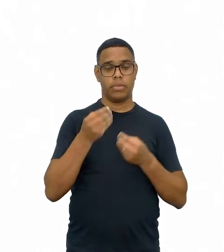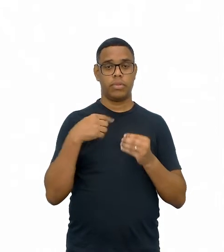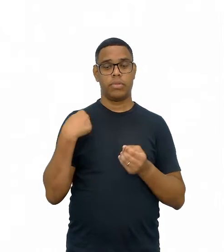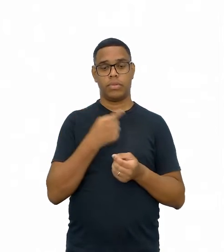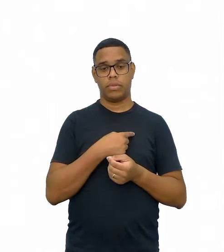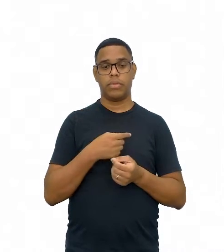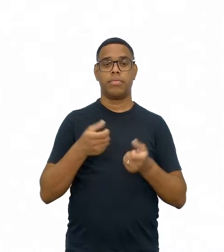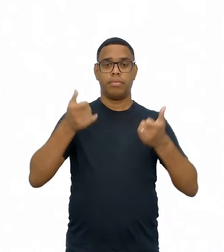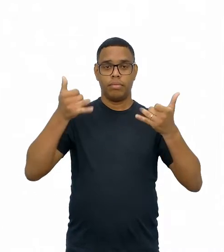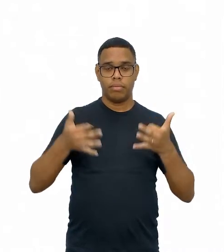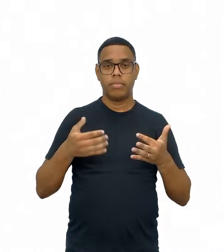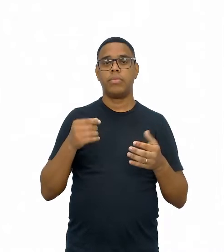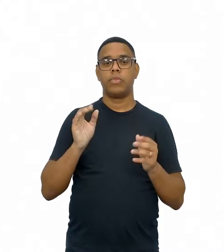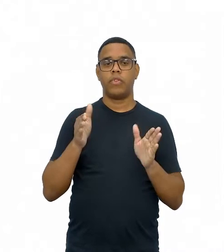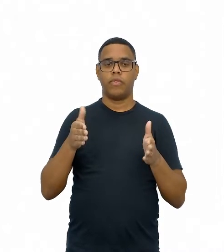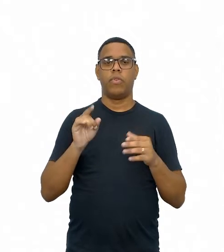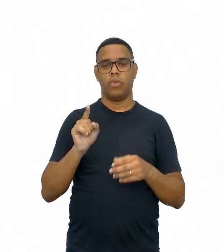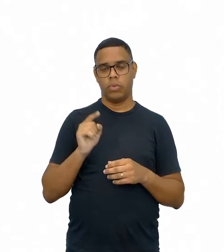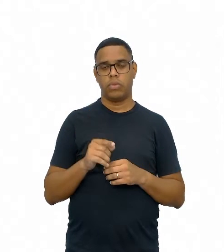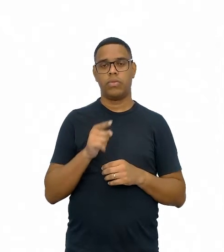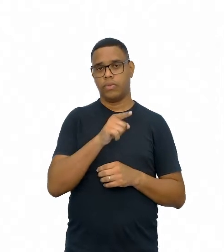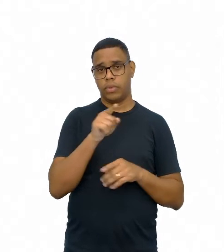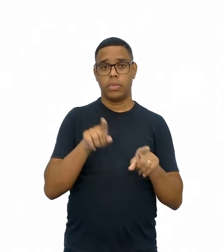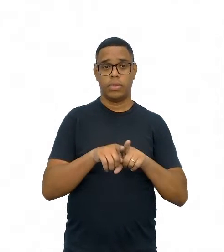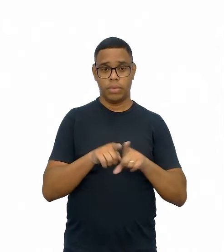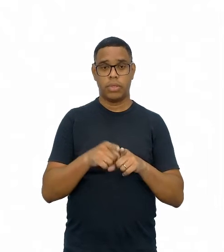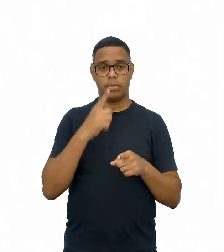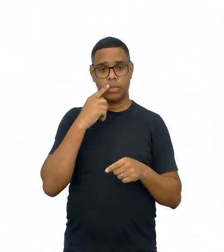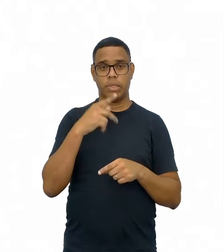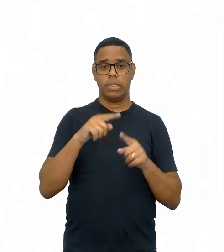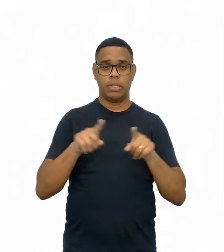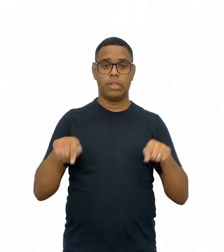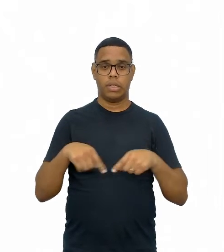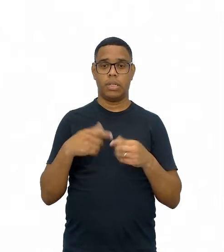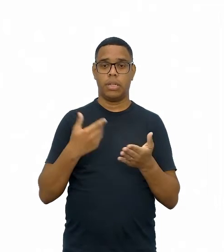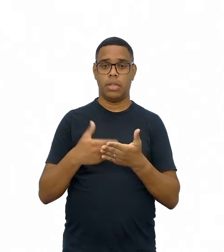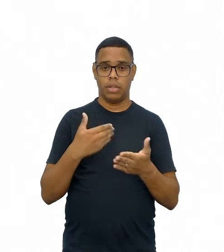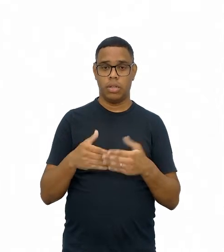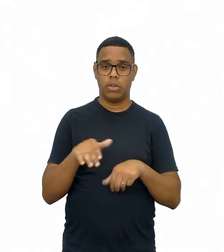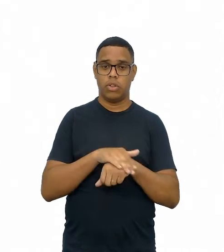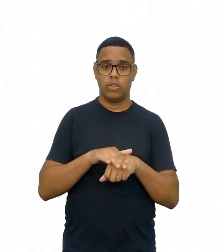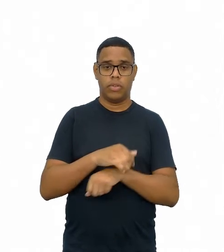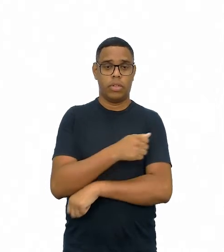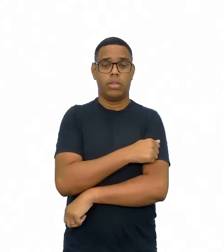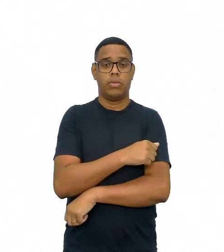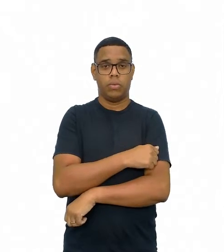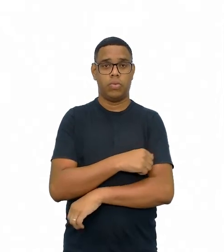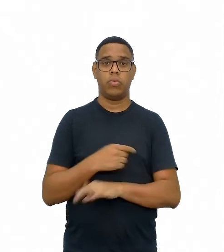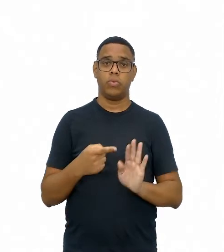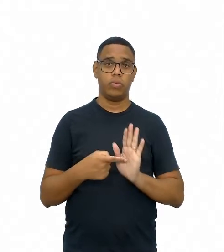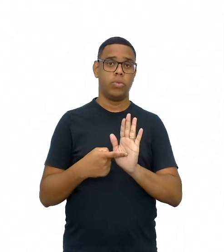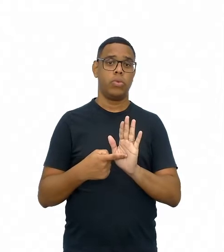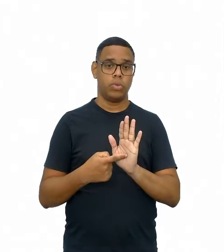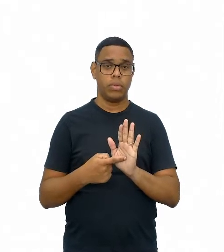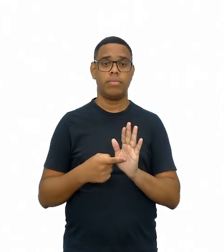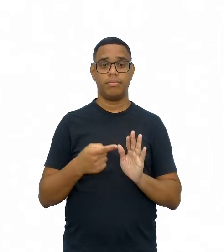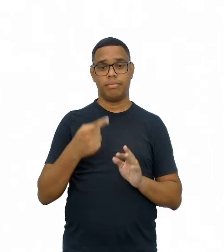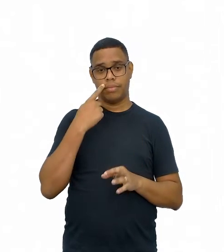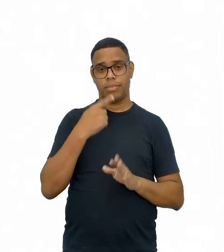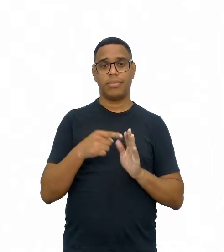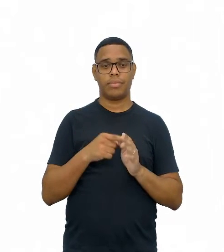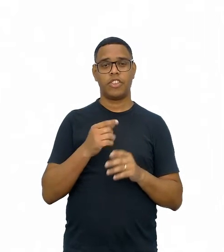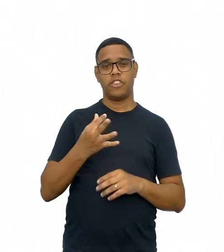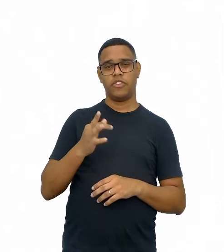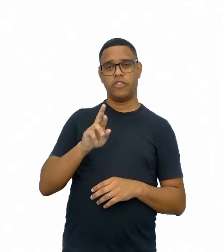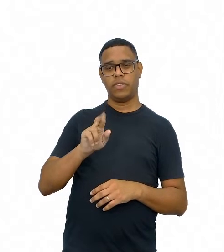vamos trabalhar em cima dela, né, que você também pode levar para a sala de aula e conversar com seus alunos, ela está mostrando a representação